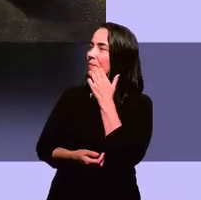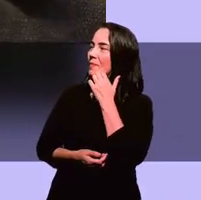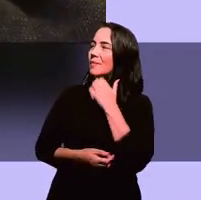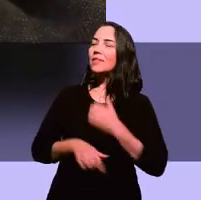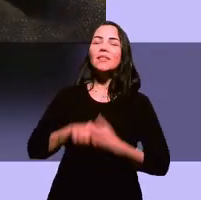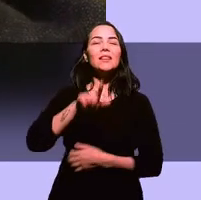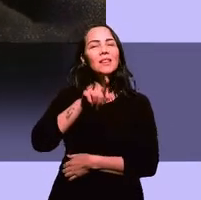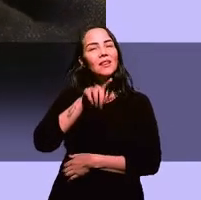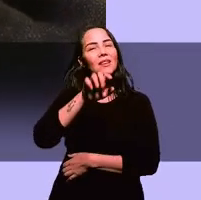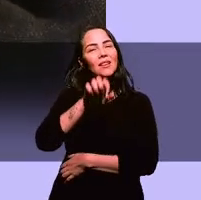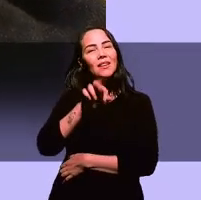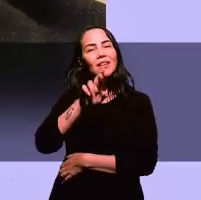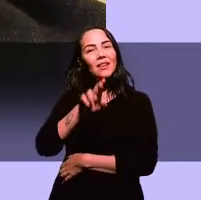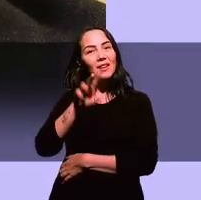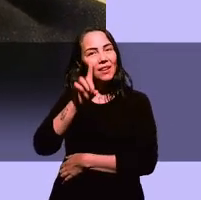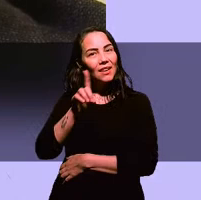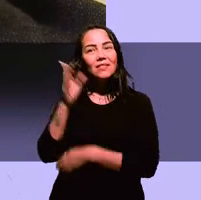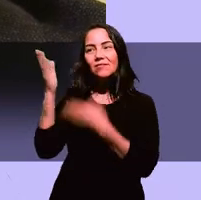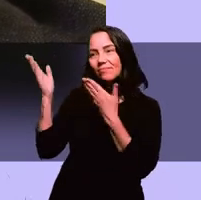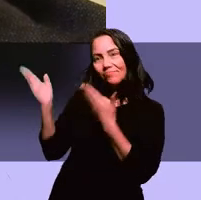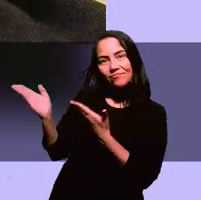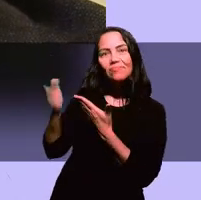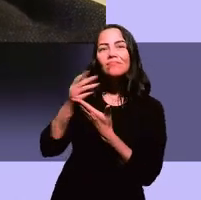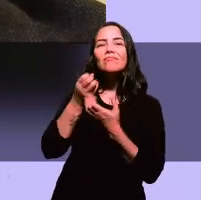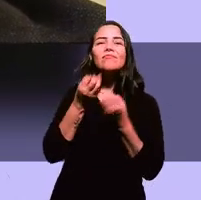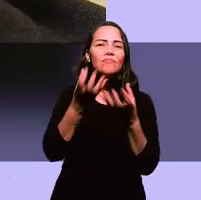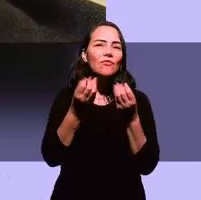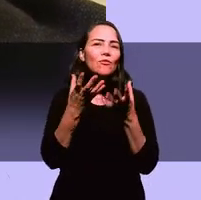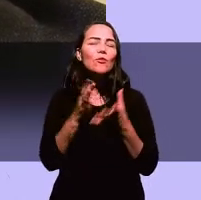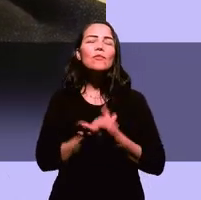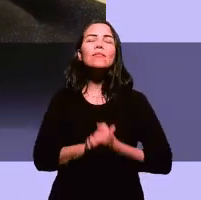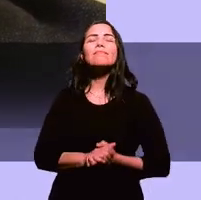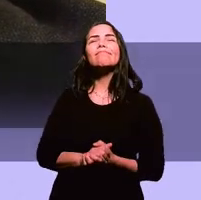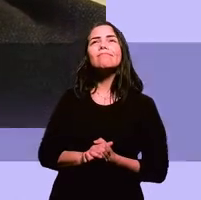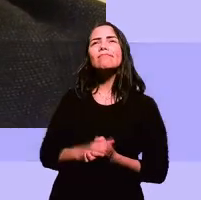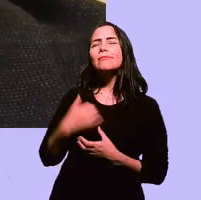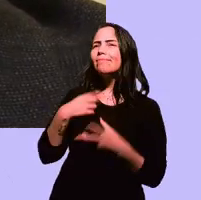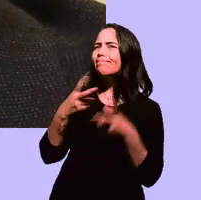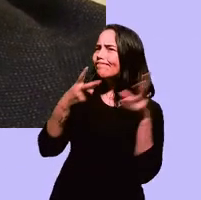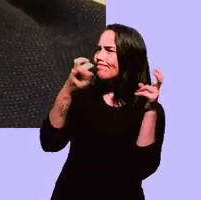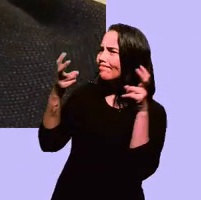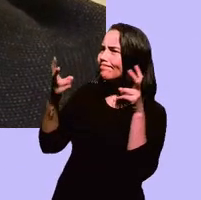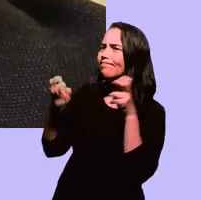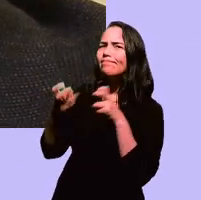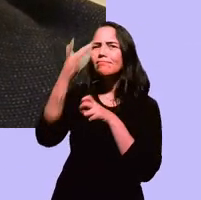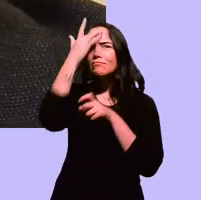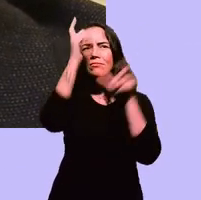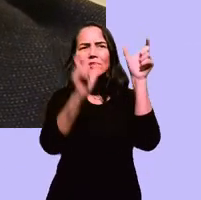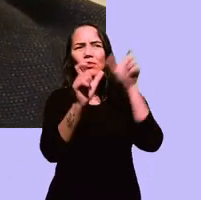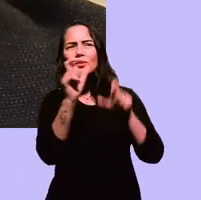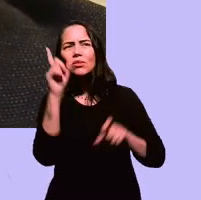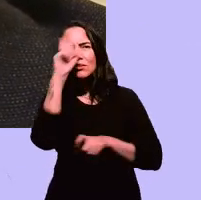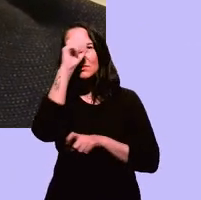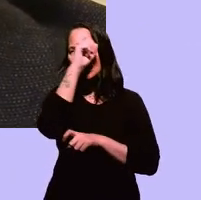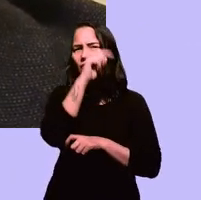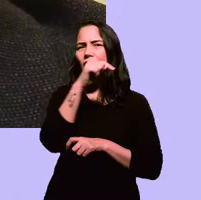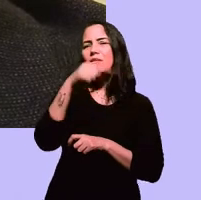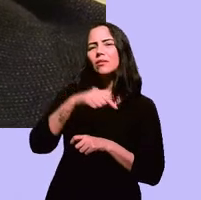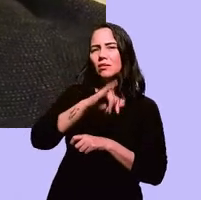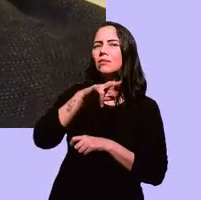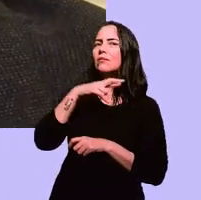Albert Einstein. Aí eu via as dificuldades do pessoal que tem câncer aqui em Jaraguá do